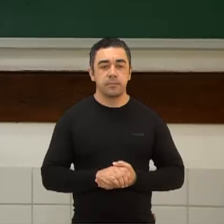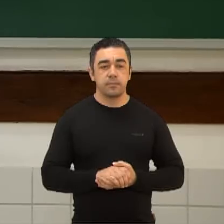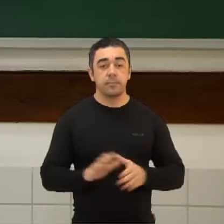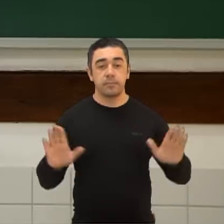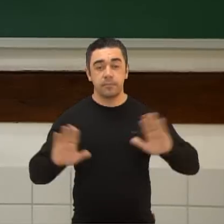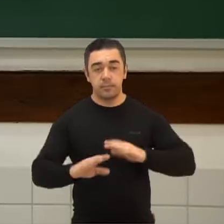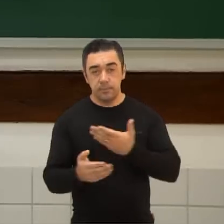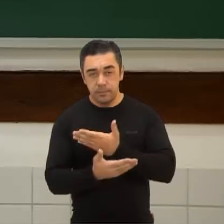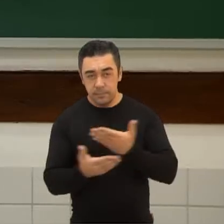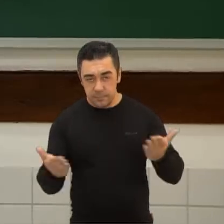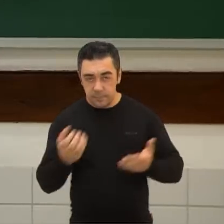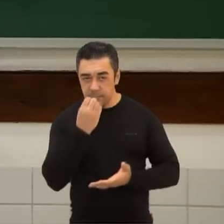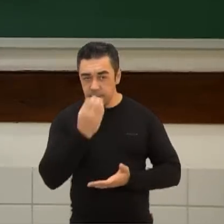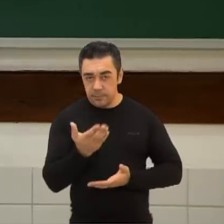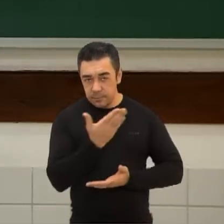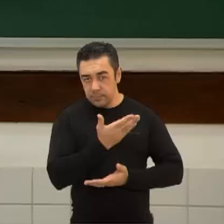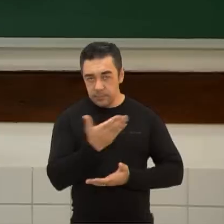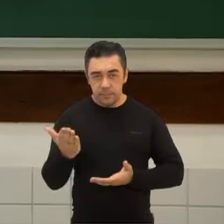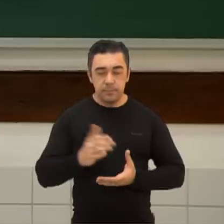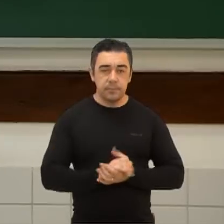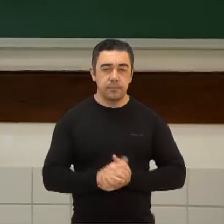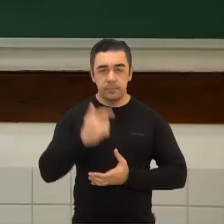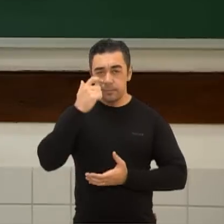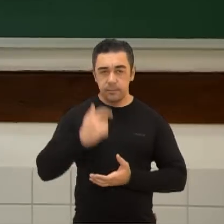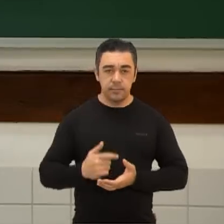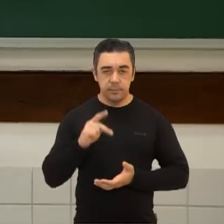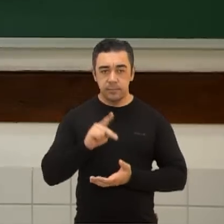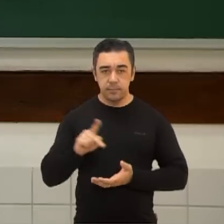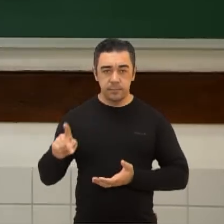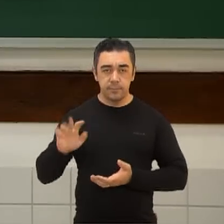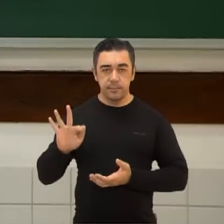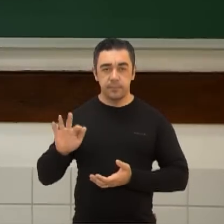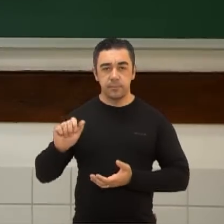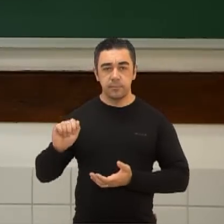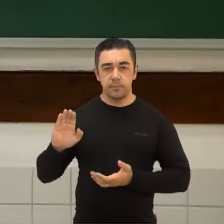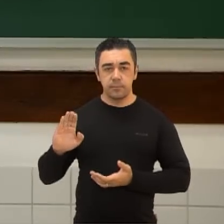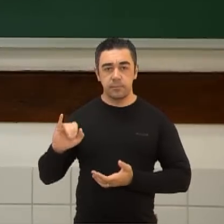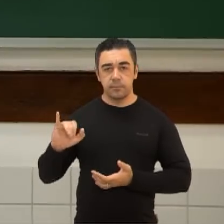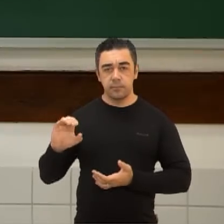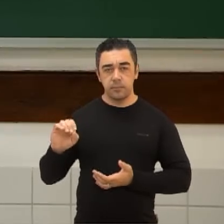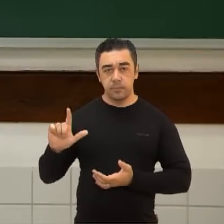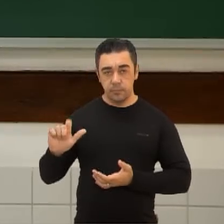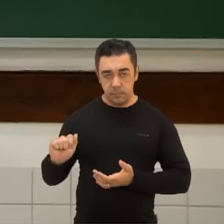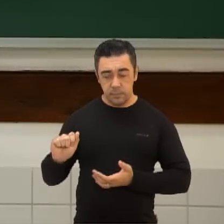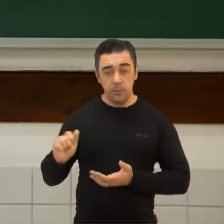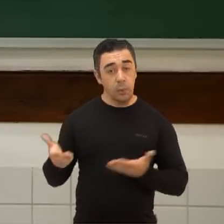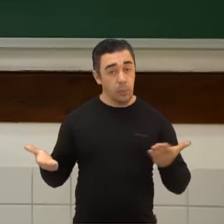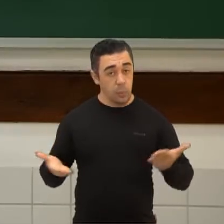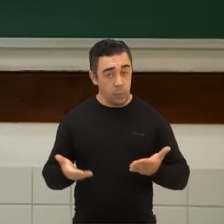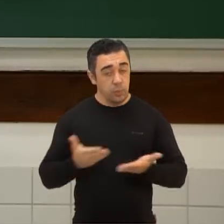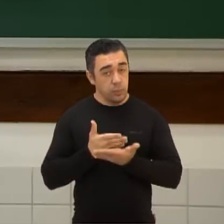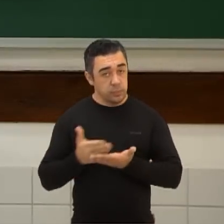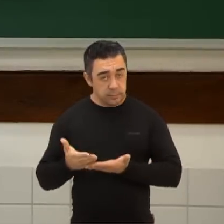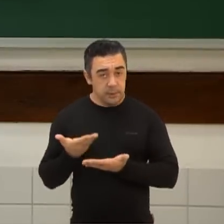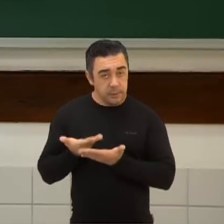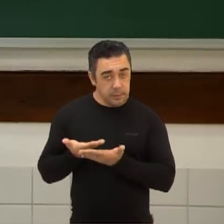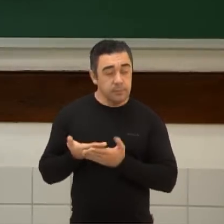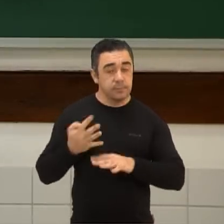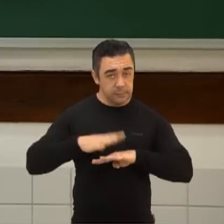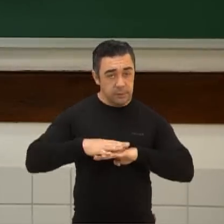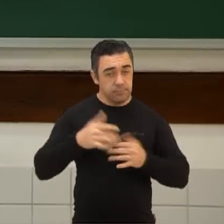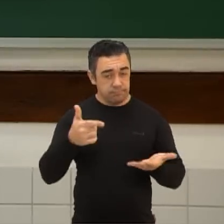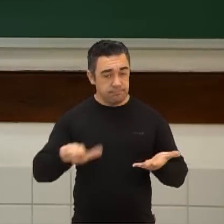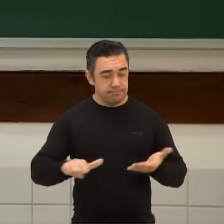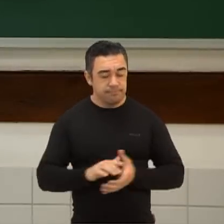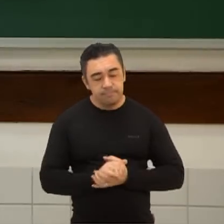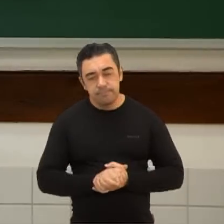Olá pessoal, tudo bem com vocês? Eu sou a professora Fabíola e hoje nós vamos dar início a mais uma aula de matemática.